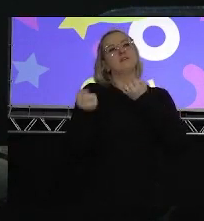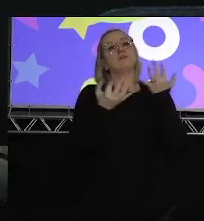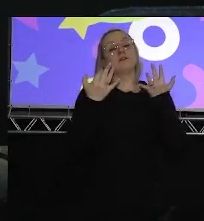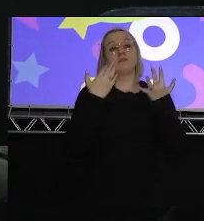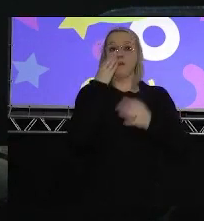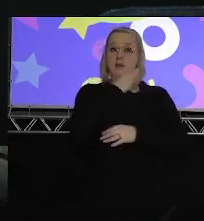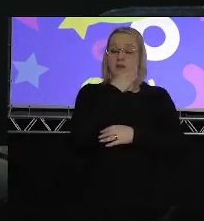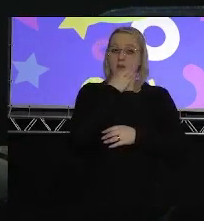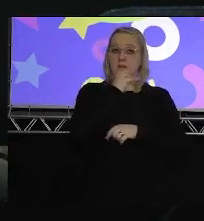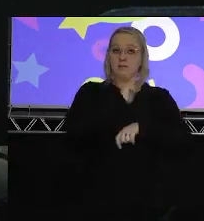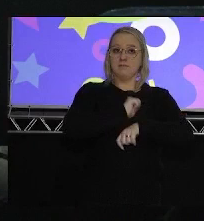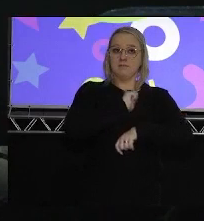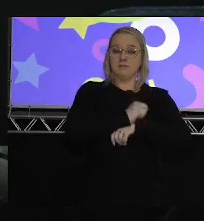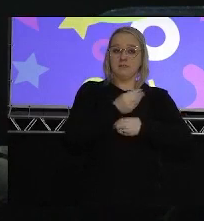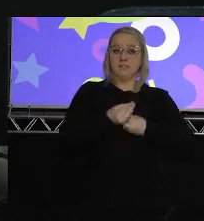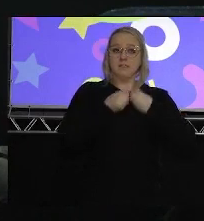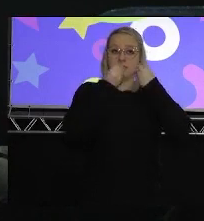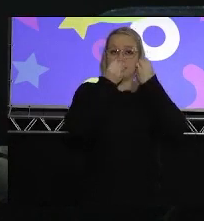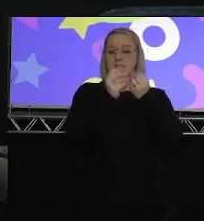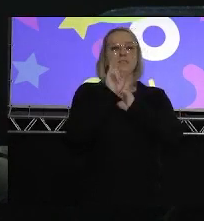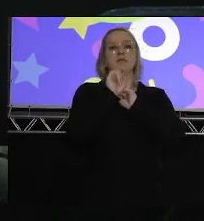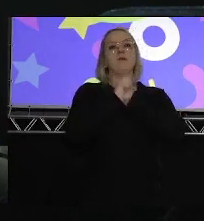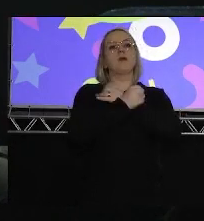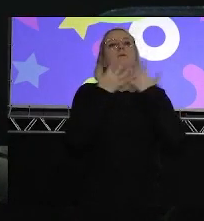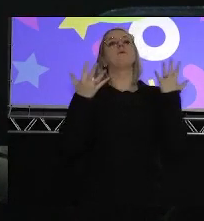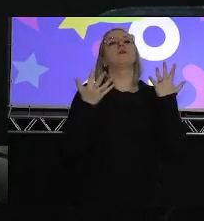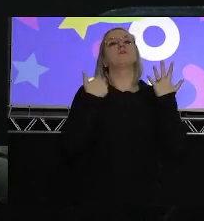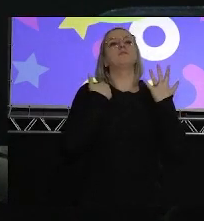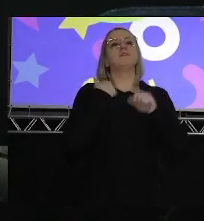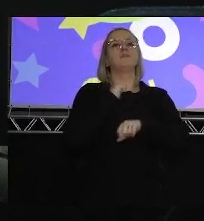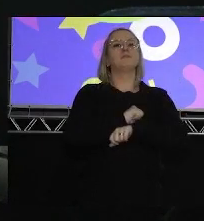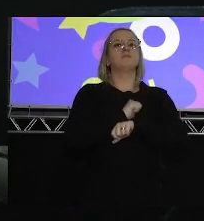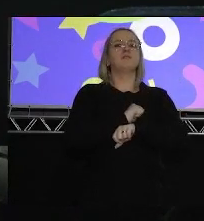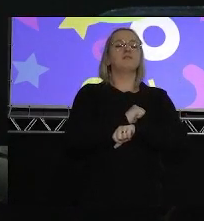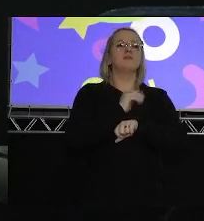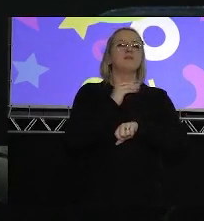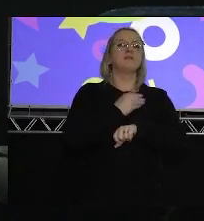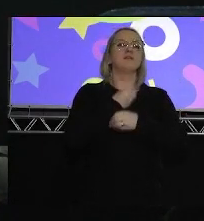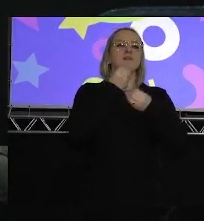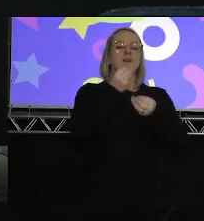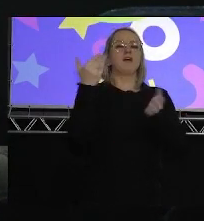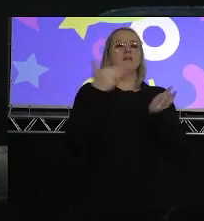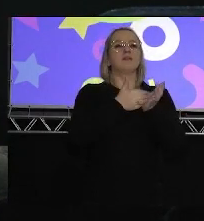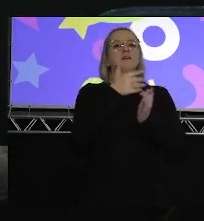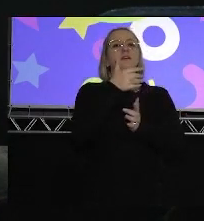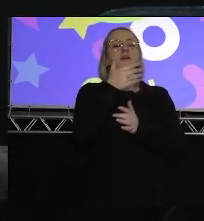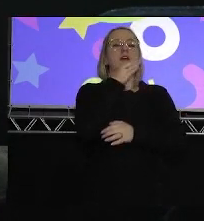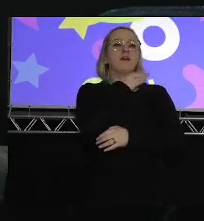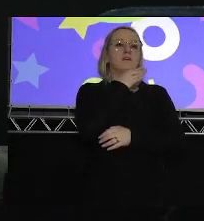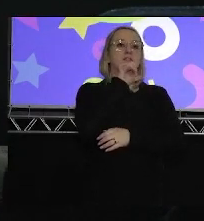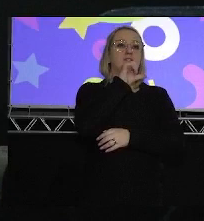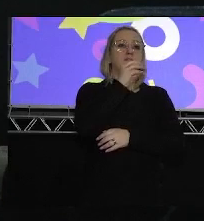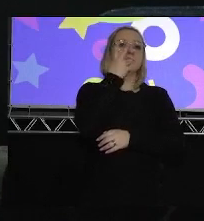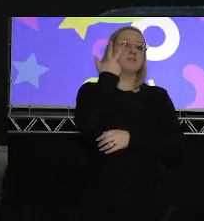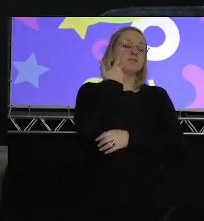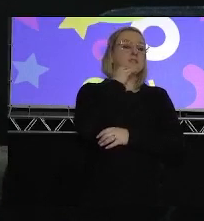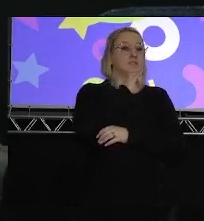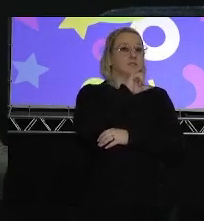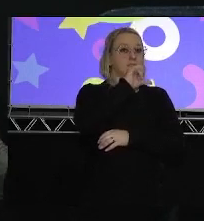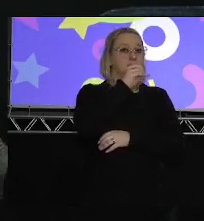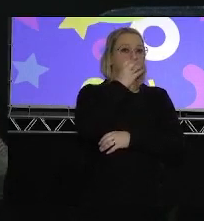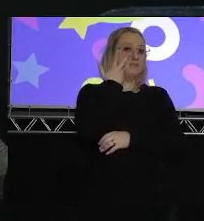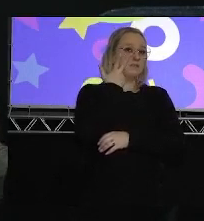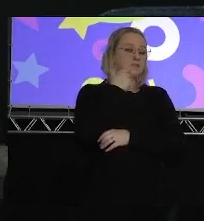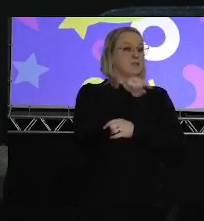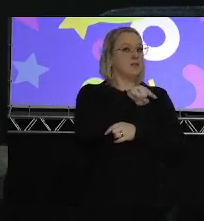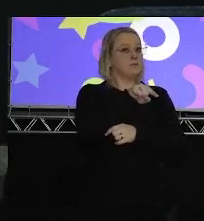Imediato. Expectativa de entrega está lá, não é quando. Expectativa de entrega, imediata, até 90 dias. Por quê? Opa, se é 90 dias é